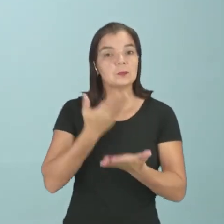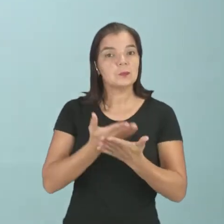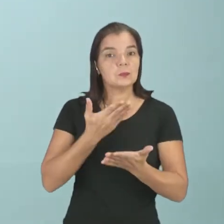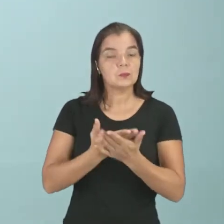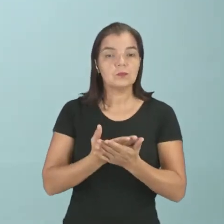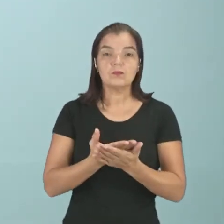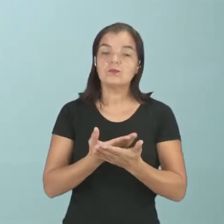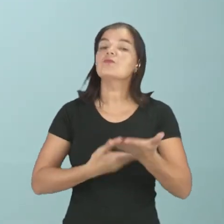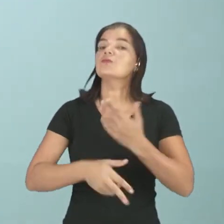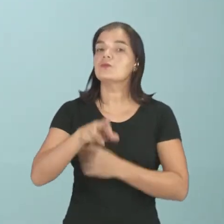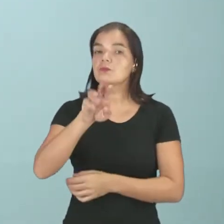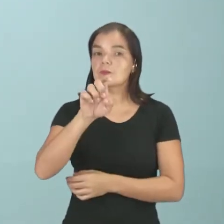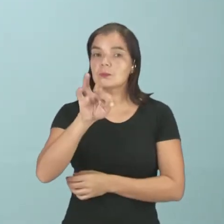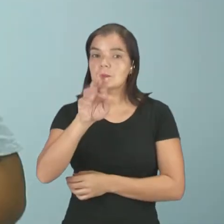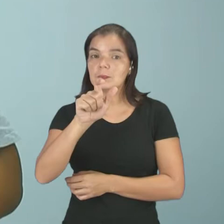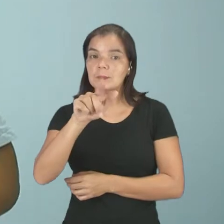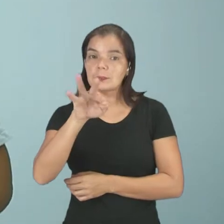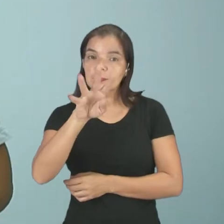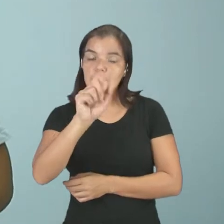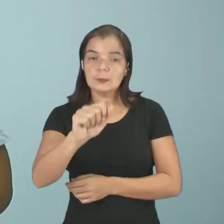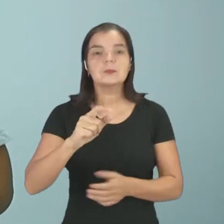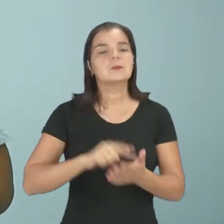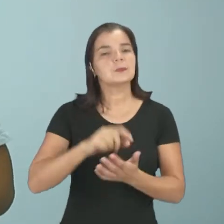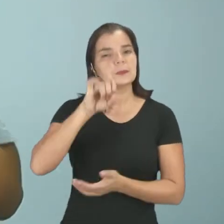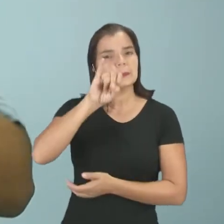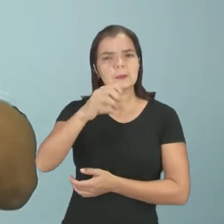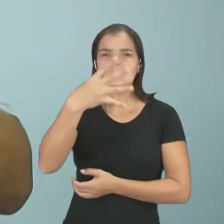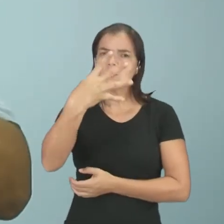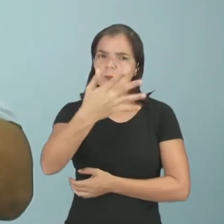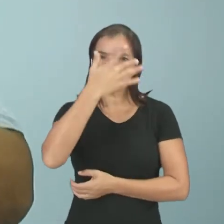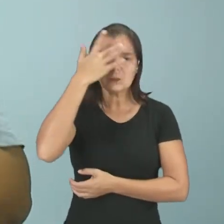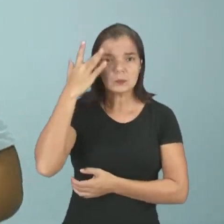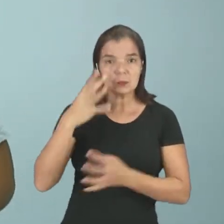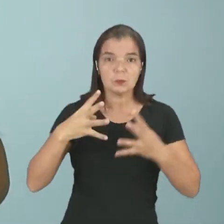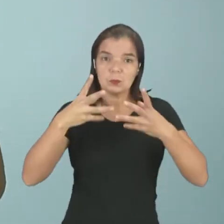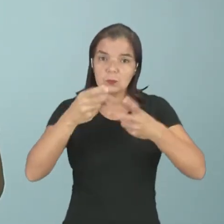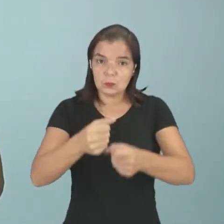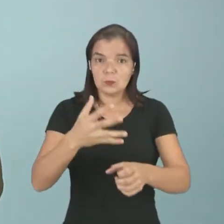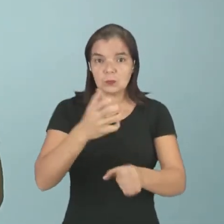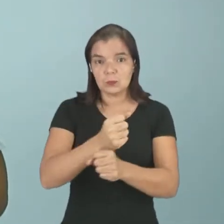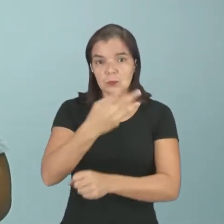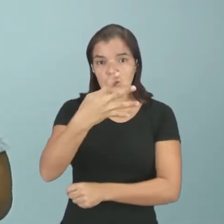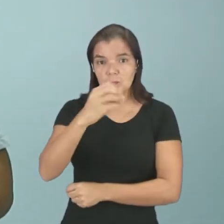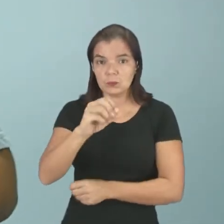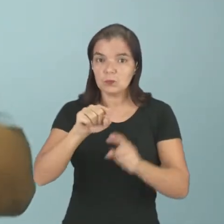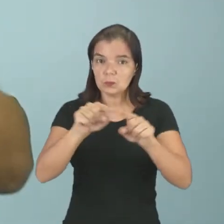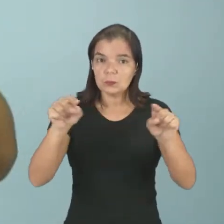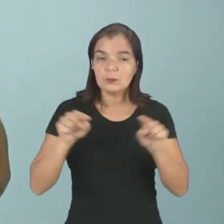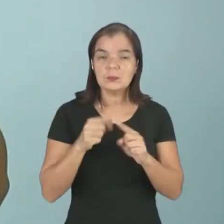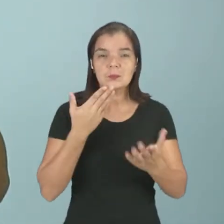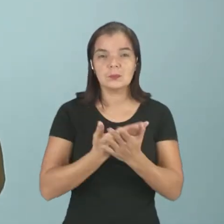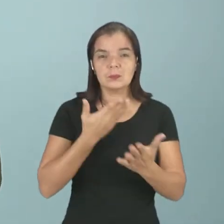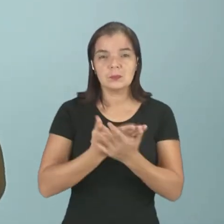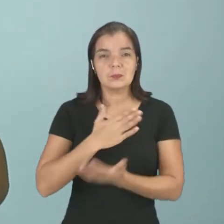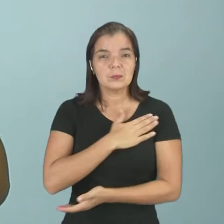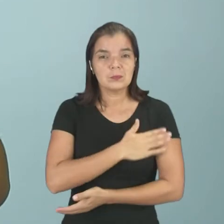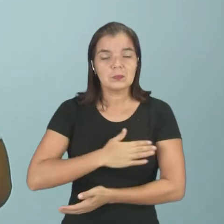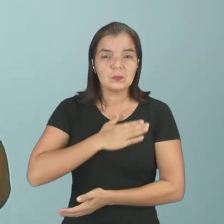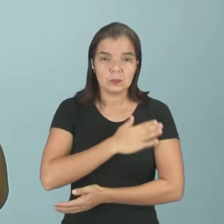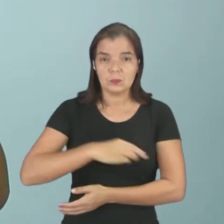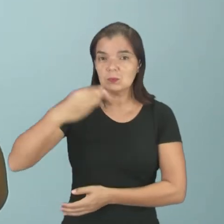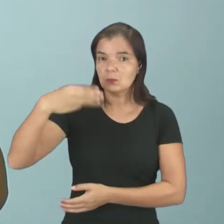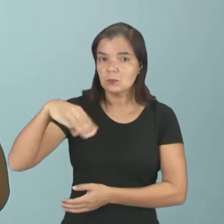frequência relativa. Por exemplo, se 4 pessoas de um total de 40, que é a sala de aula, gostam